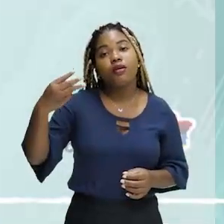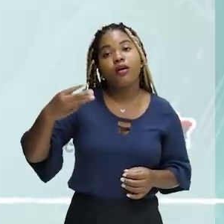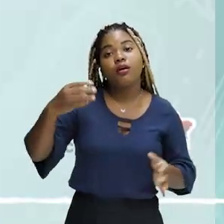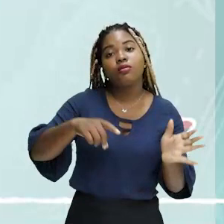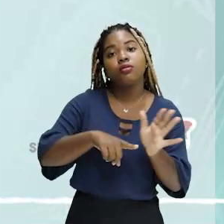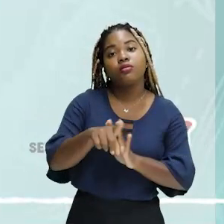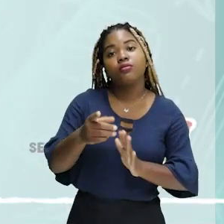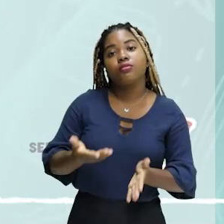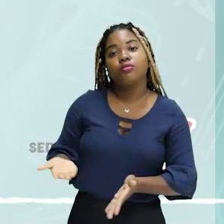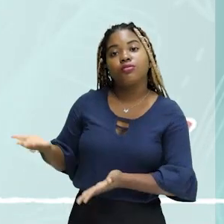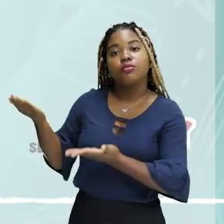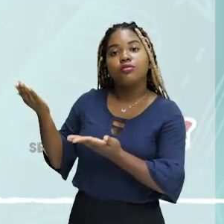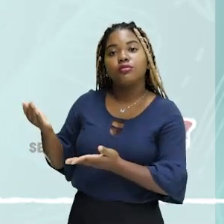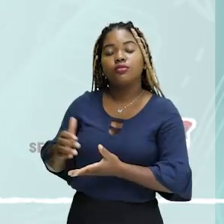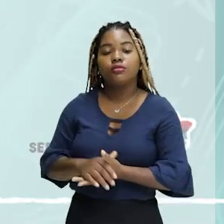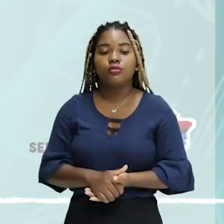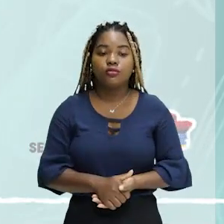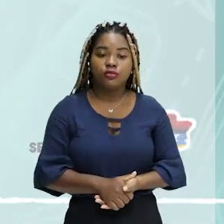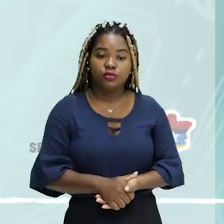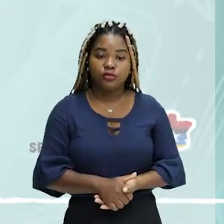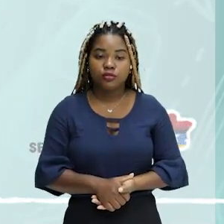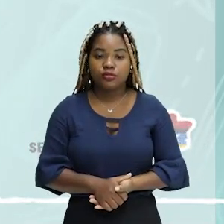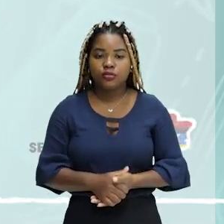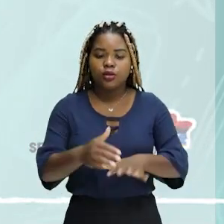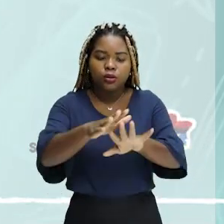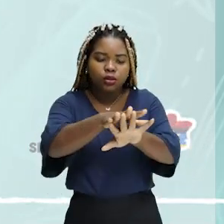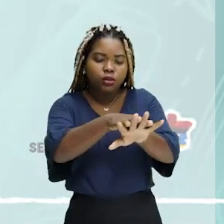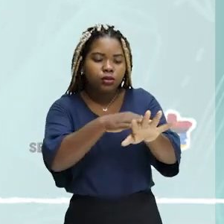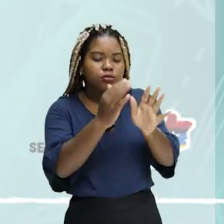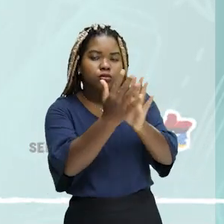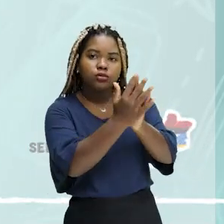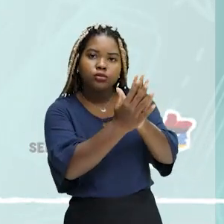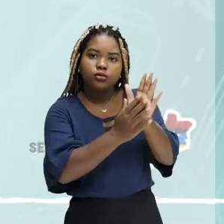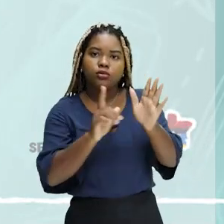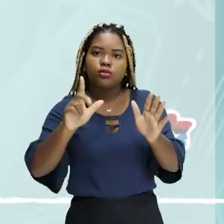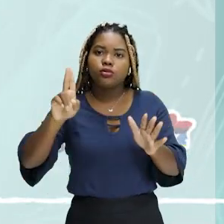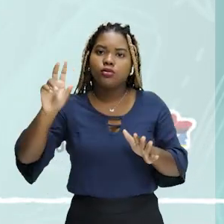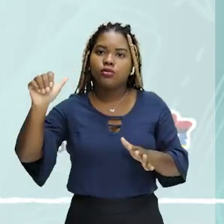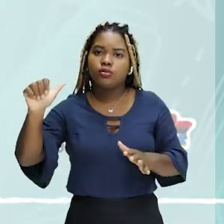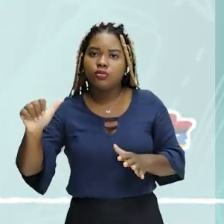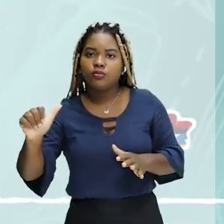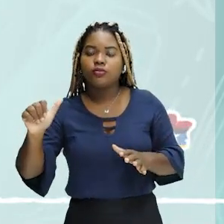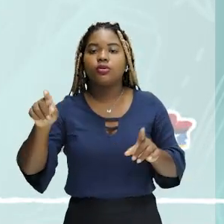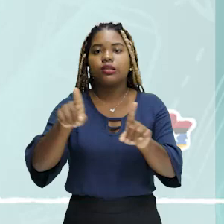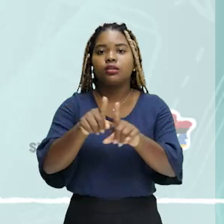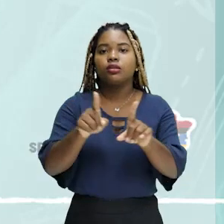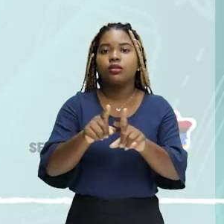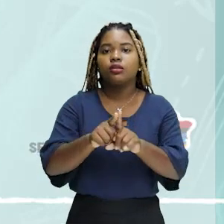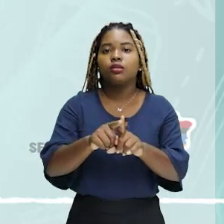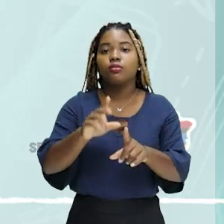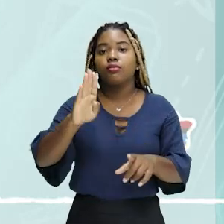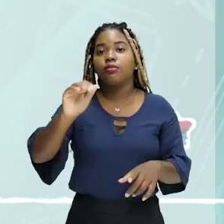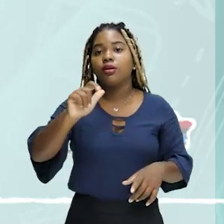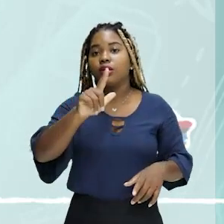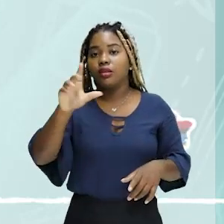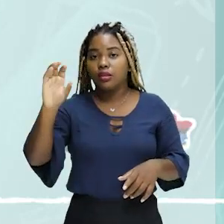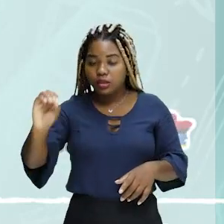Bom, vamos lá. Luvas cirúrgicas, balões e chupetas são feitos